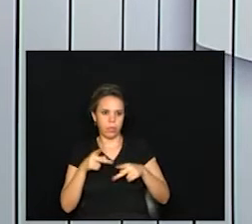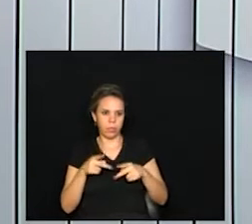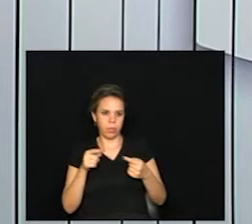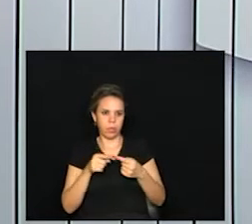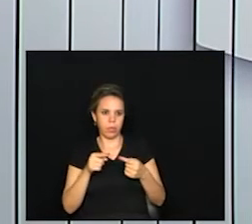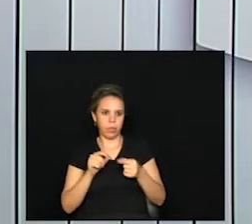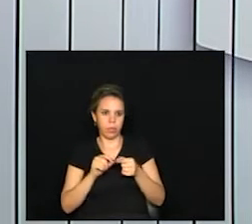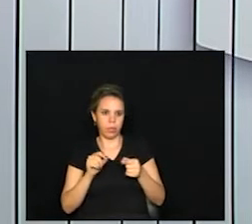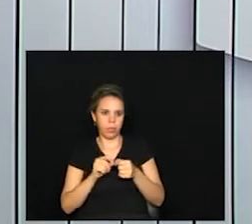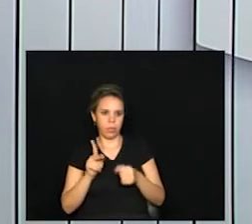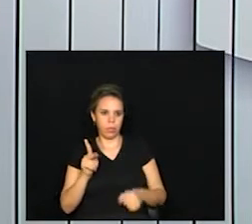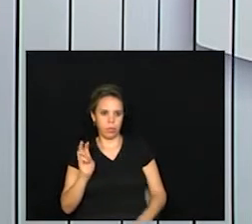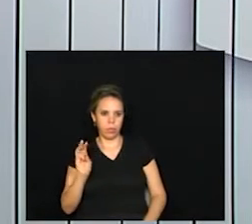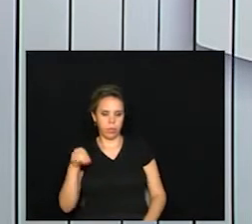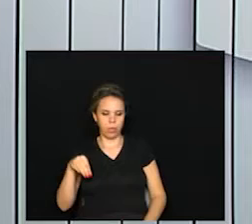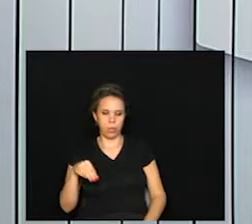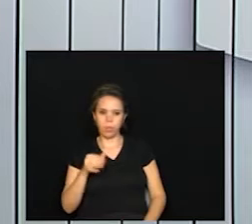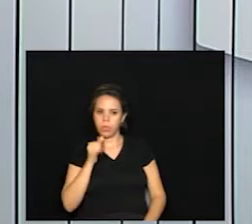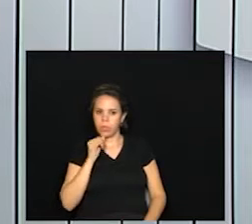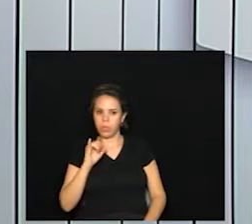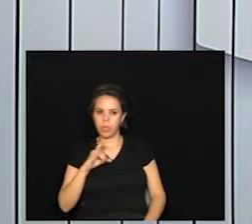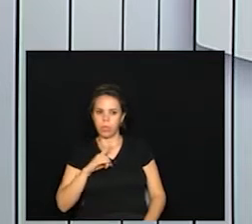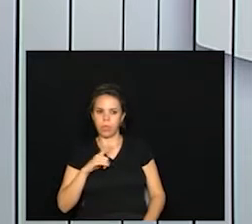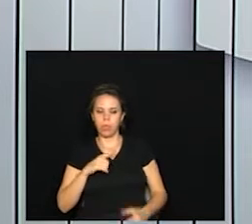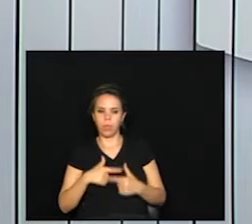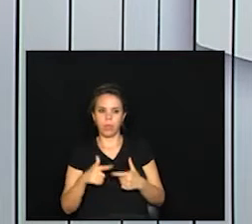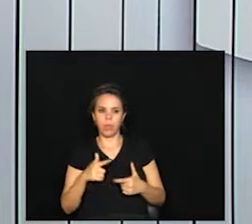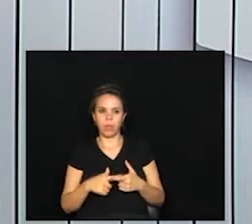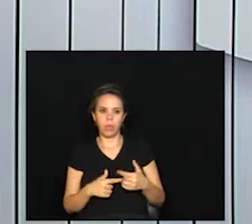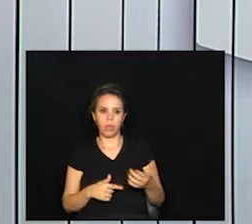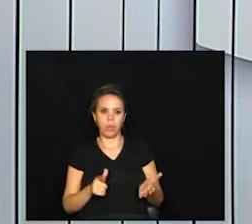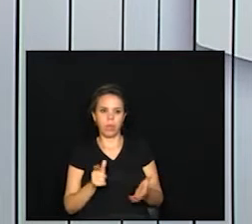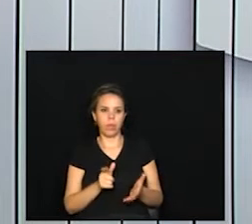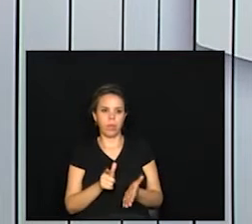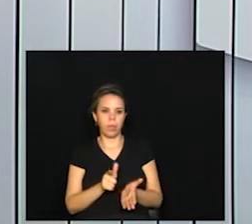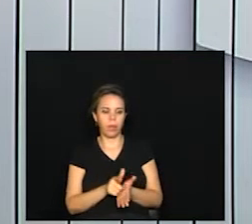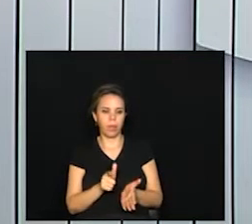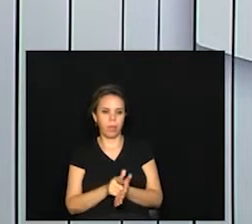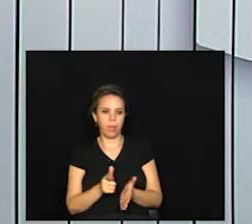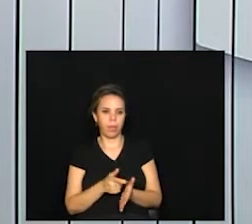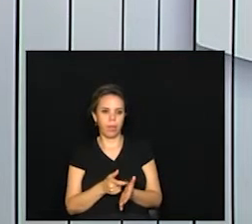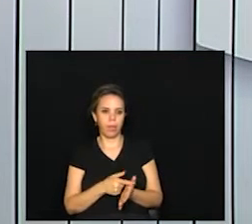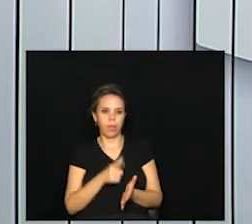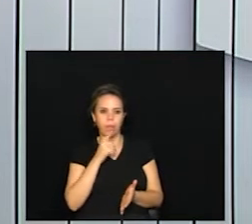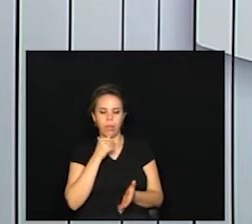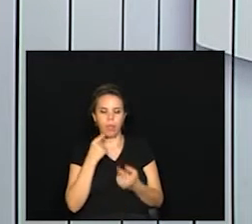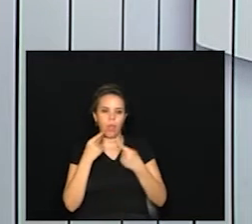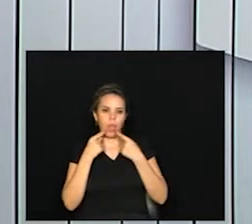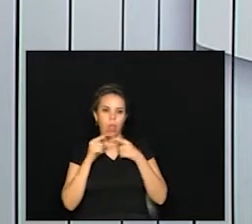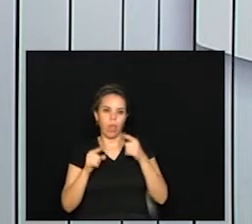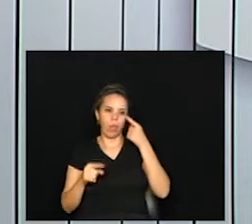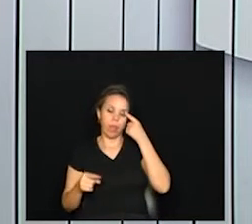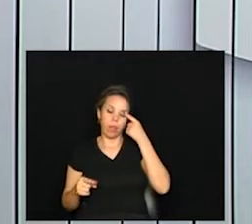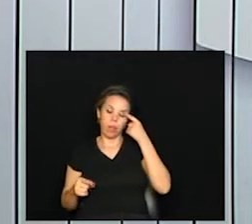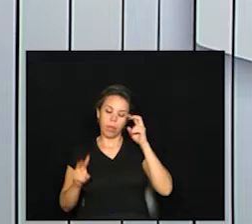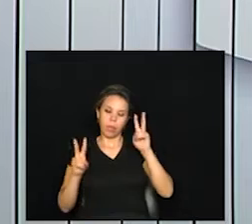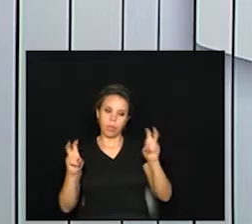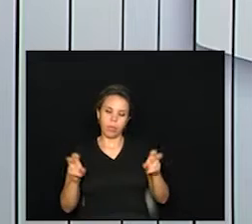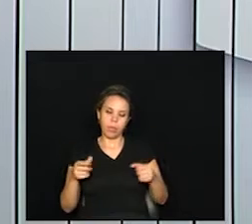cabe fazer ao Procon? Por exemplo, se eu tiver um problema na conta de água, se eu tiver uma reclamação em relação